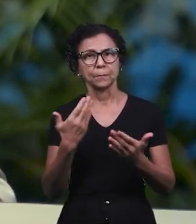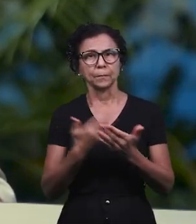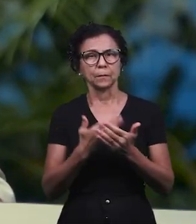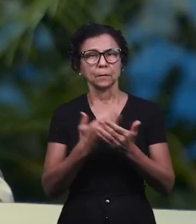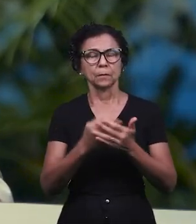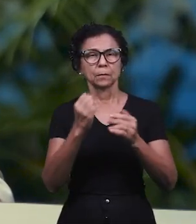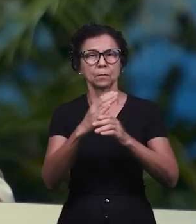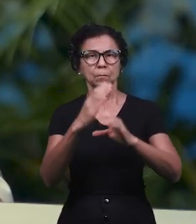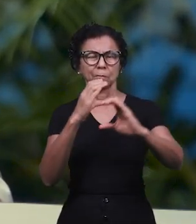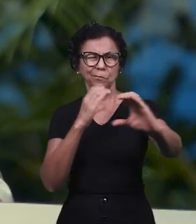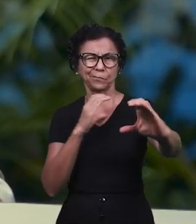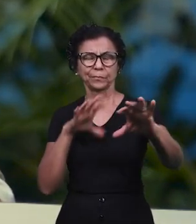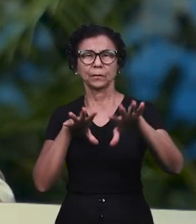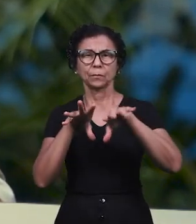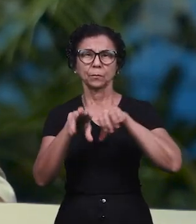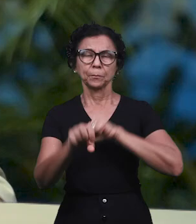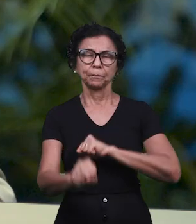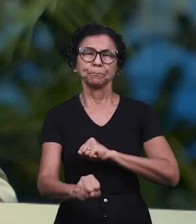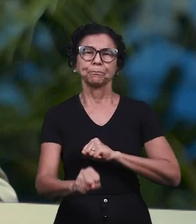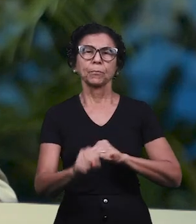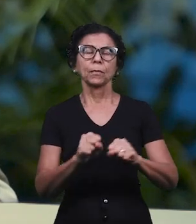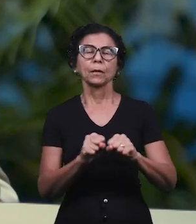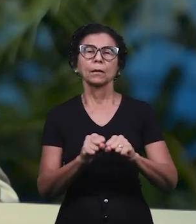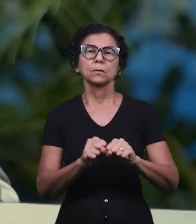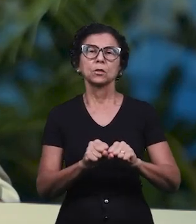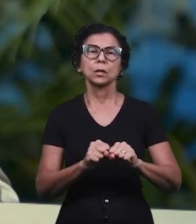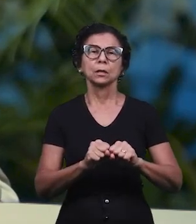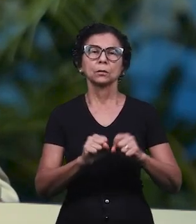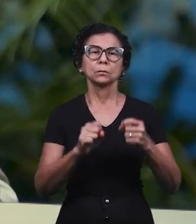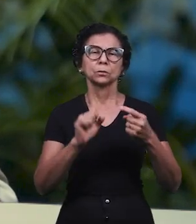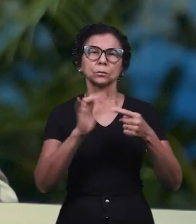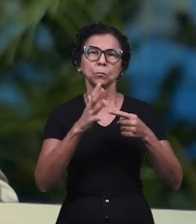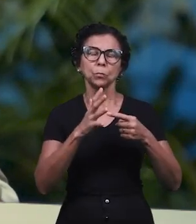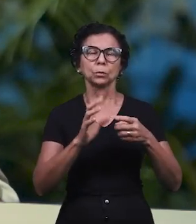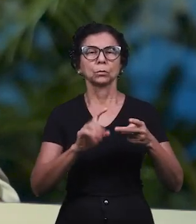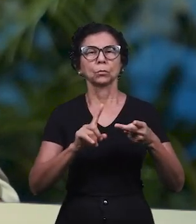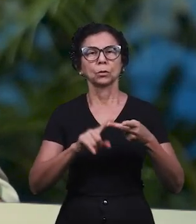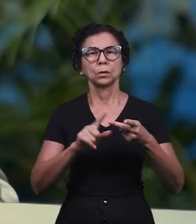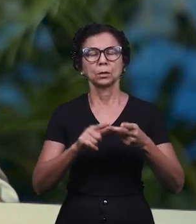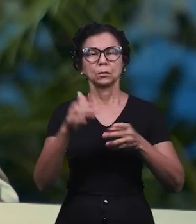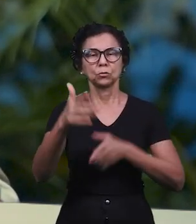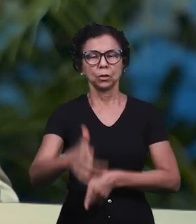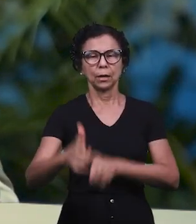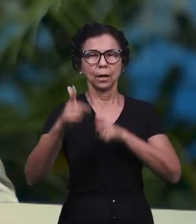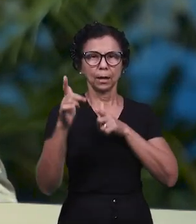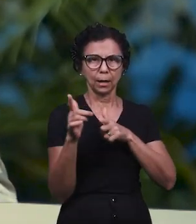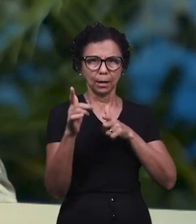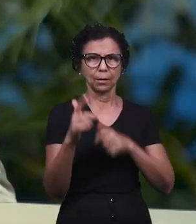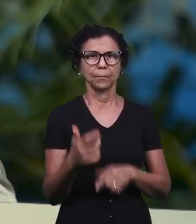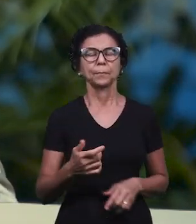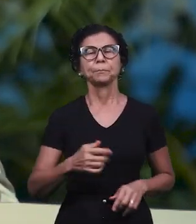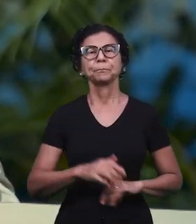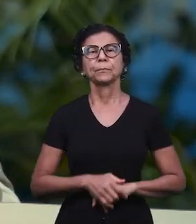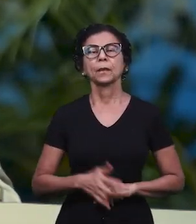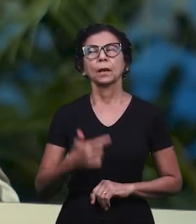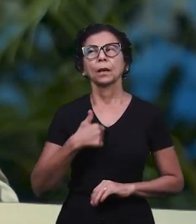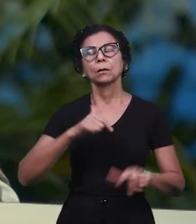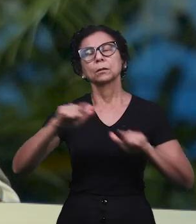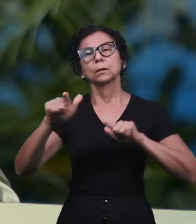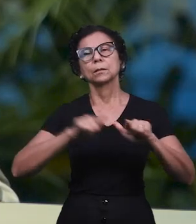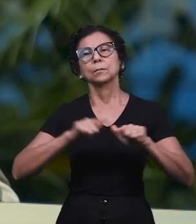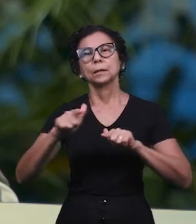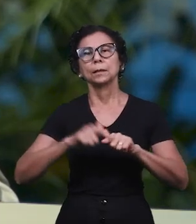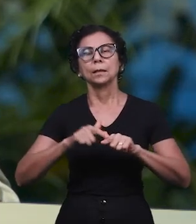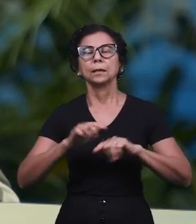IME, como engenheiro mecânico e de armamento, eu trabalhei em 2 unidades. A primeira foi em Manaus, num parque de manutenção,